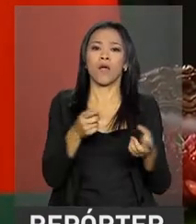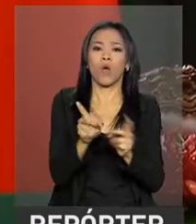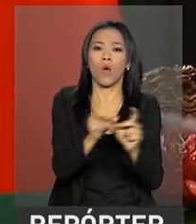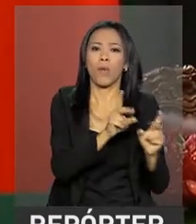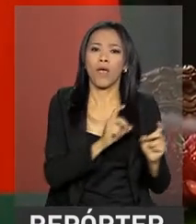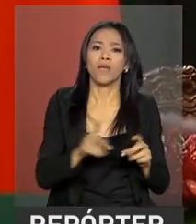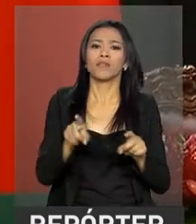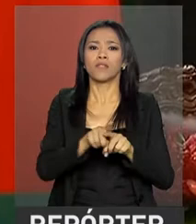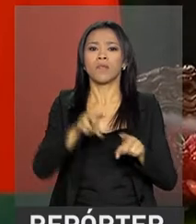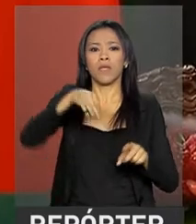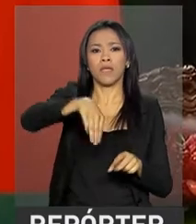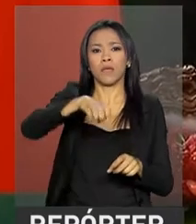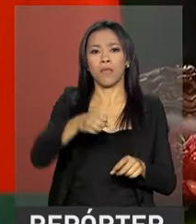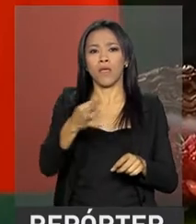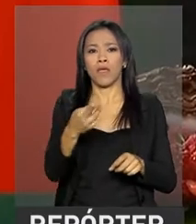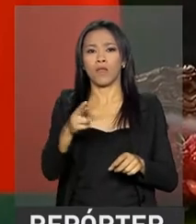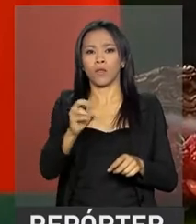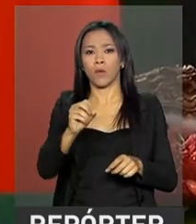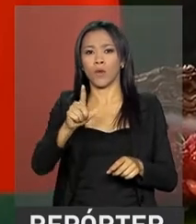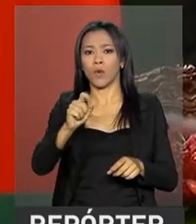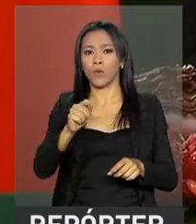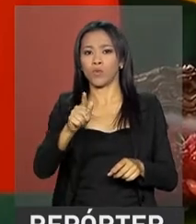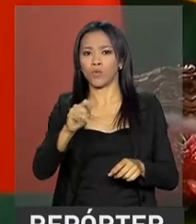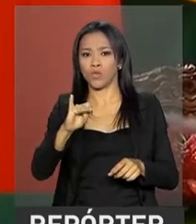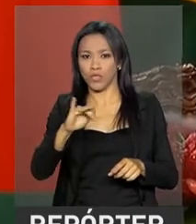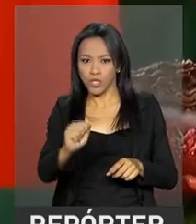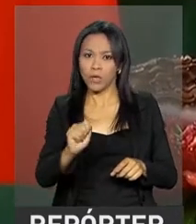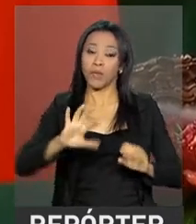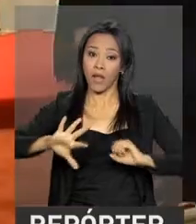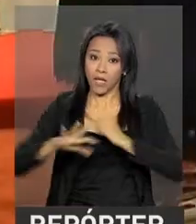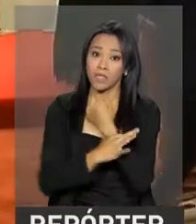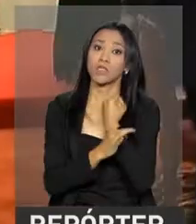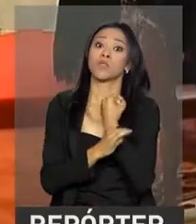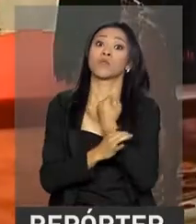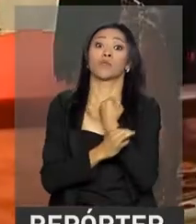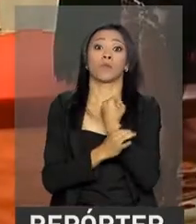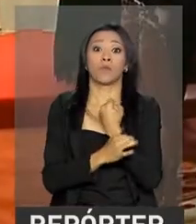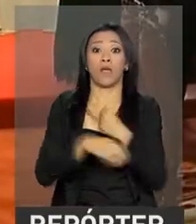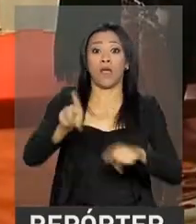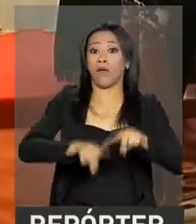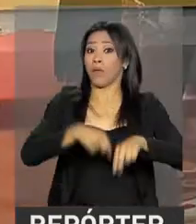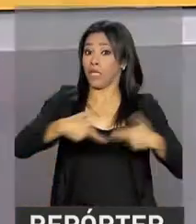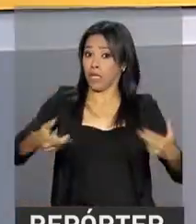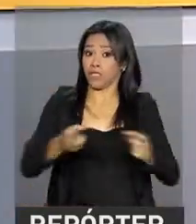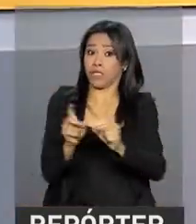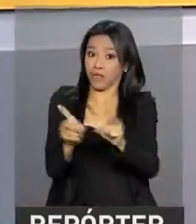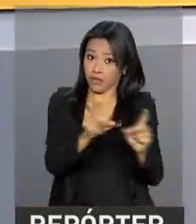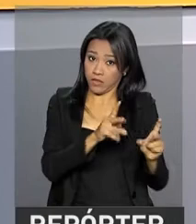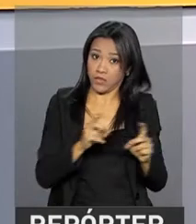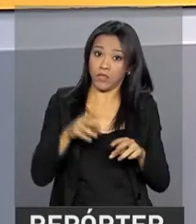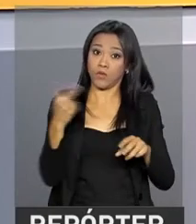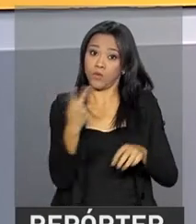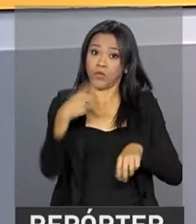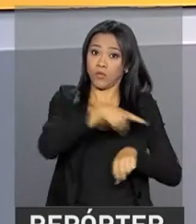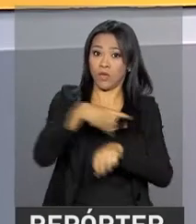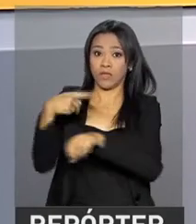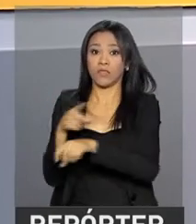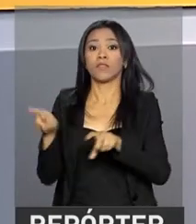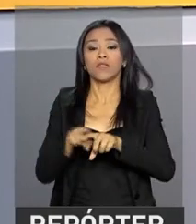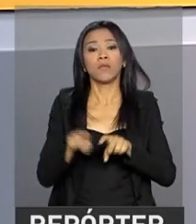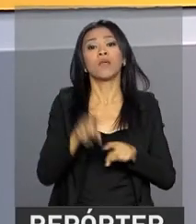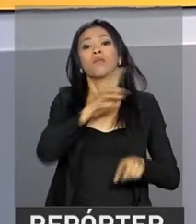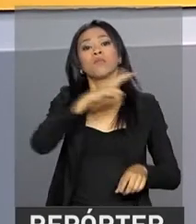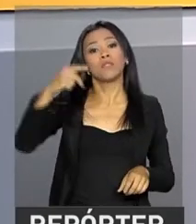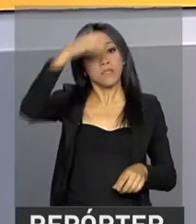também metrologia para assegurar a qualidade de produtos comercializados entre os dois países. Michel Temer também teve